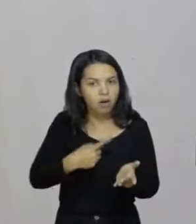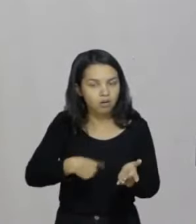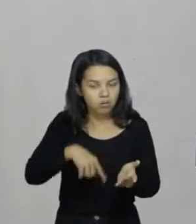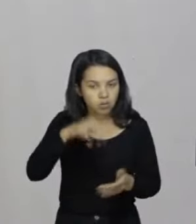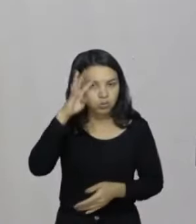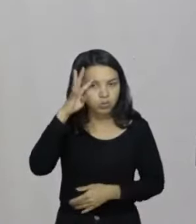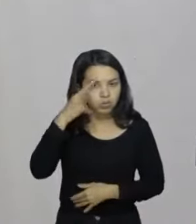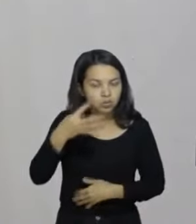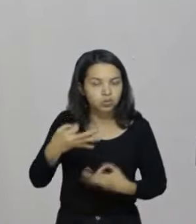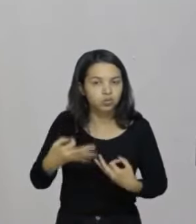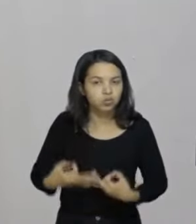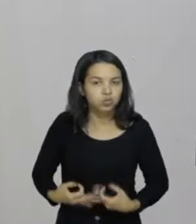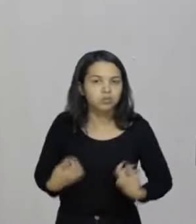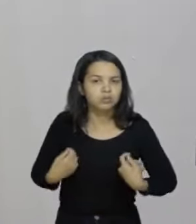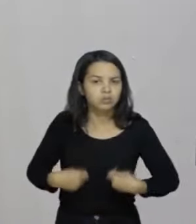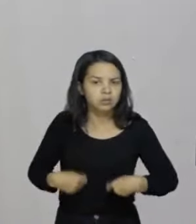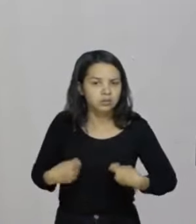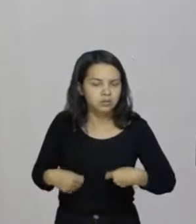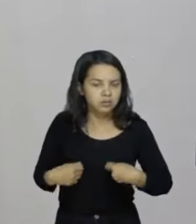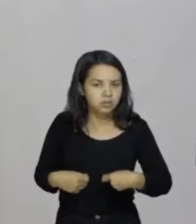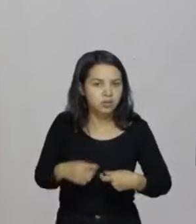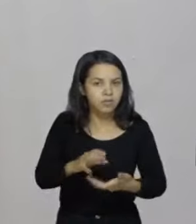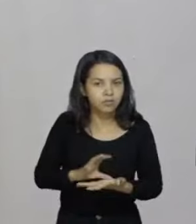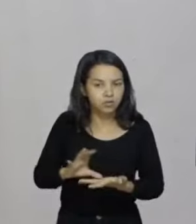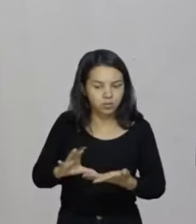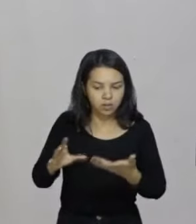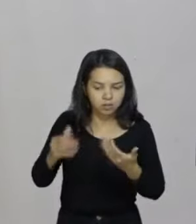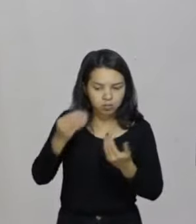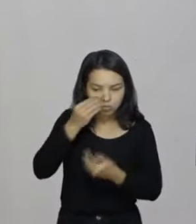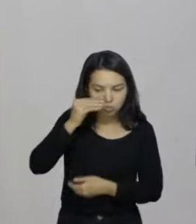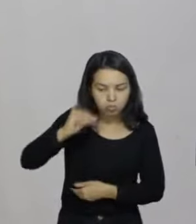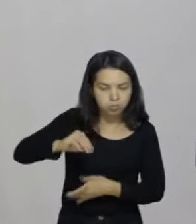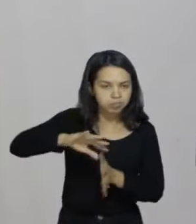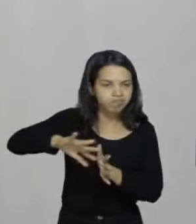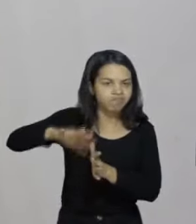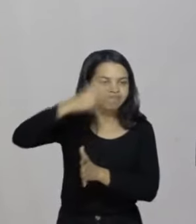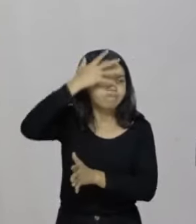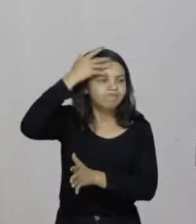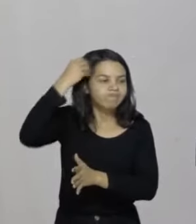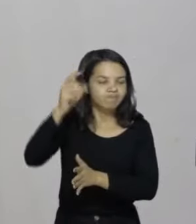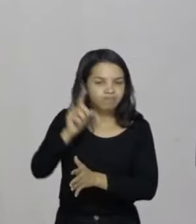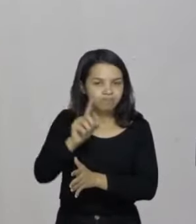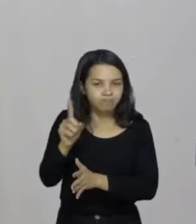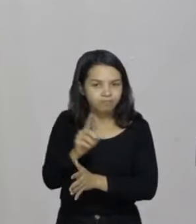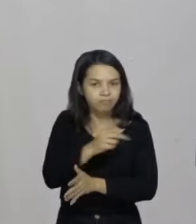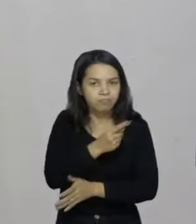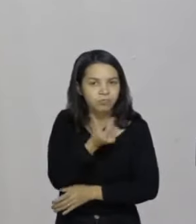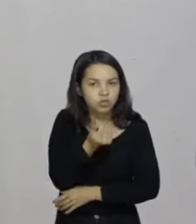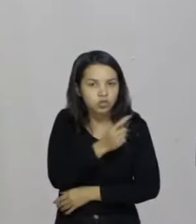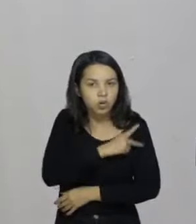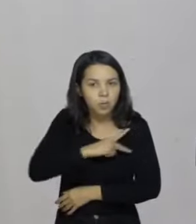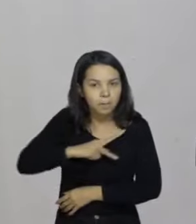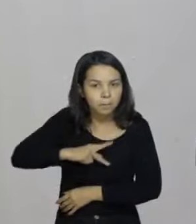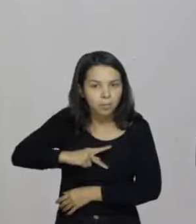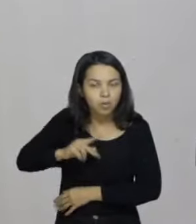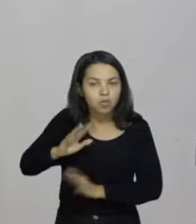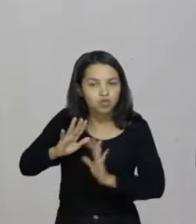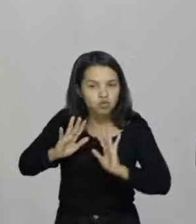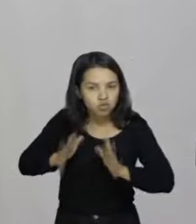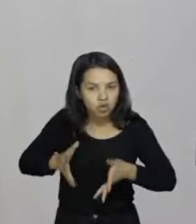para que aqueles investimentos eles não caiam no esquecimento para que o dinheiro público que já foi gasto pelos municípios